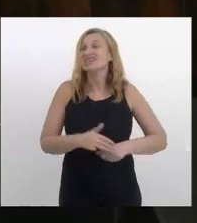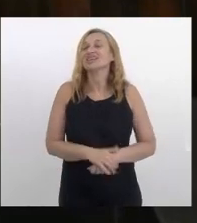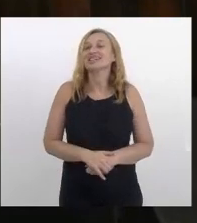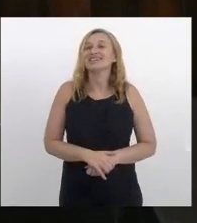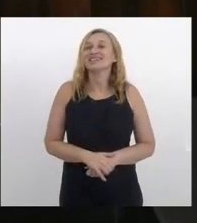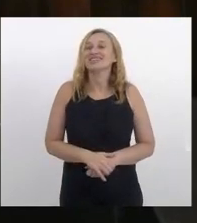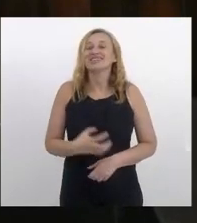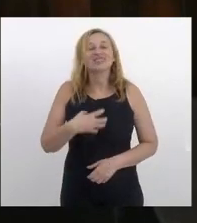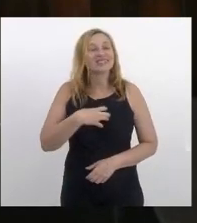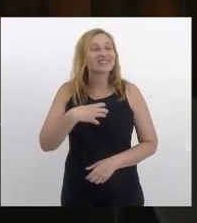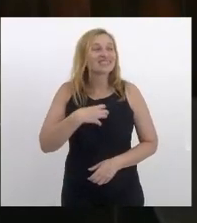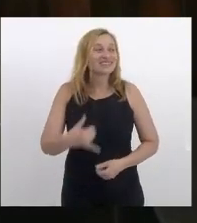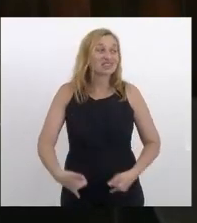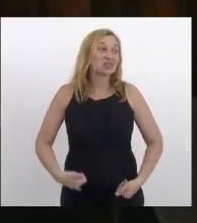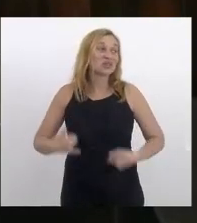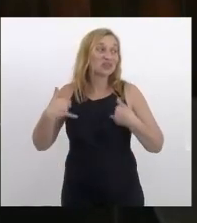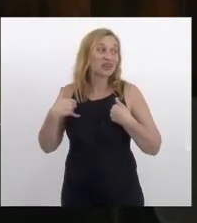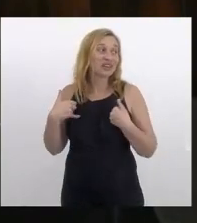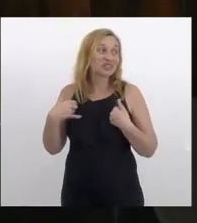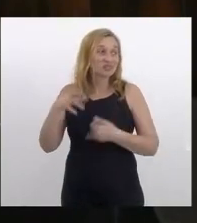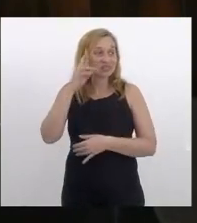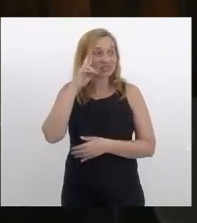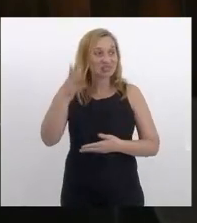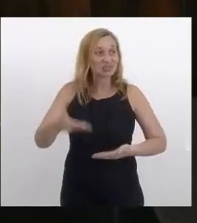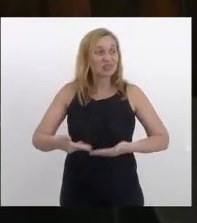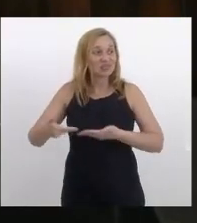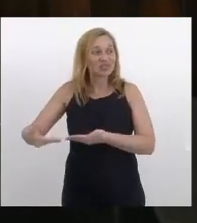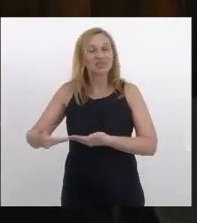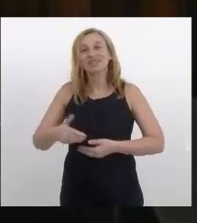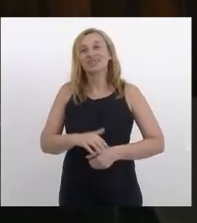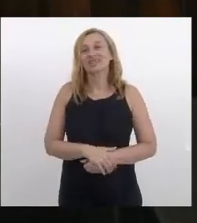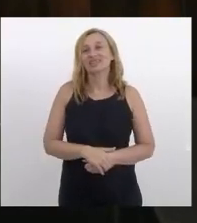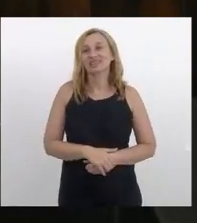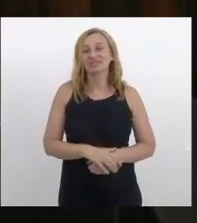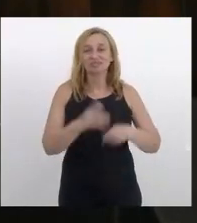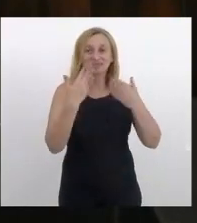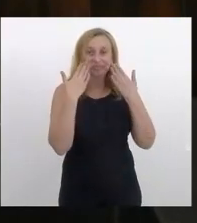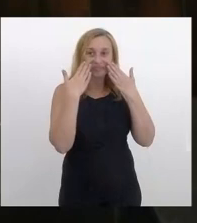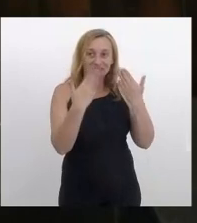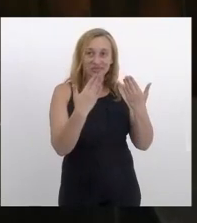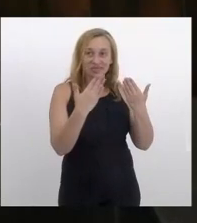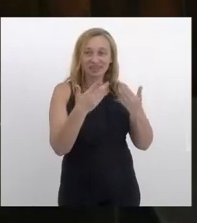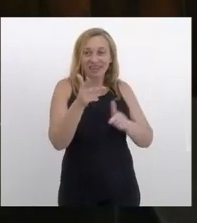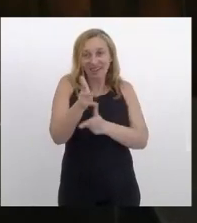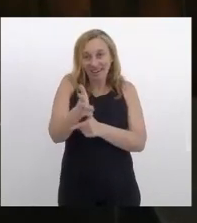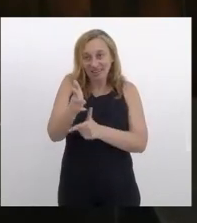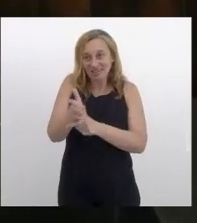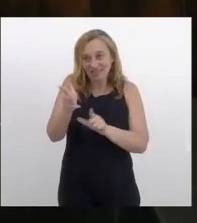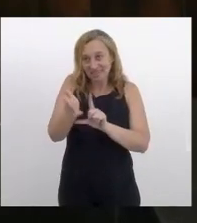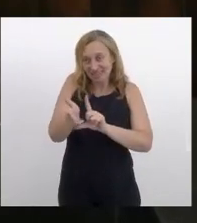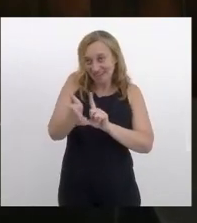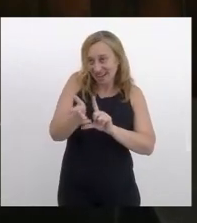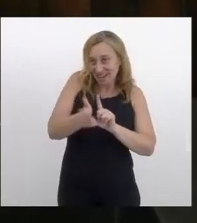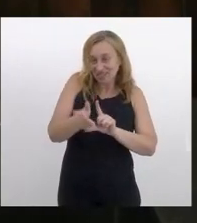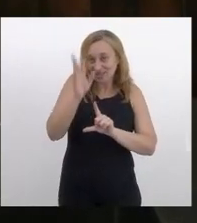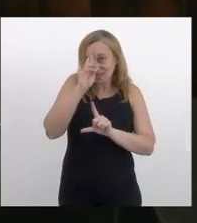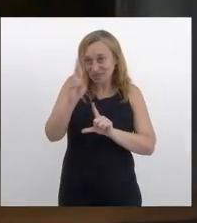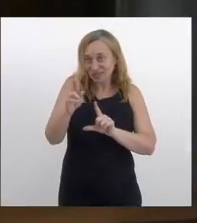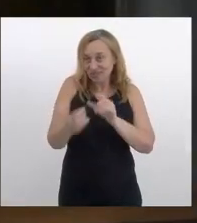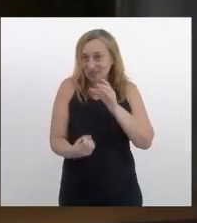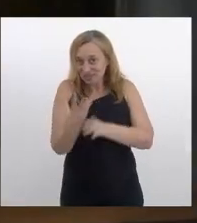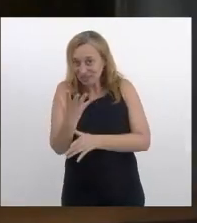Me senti muito honrada quando o senhor me convidou para apresentar a live que o senhor